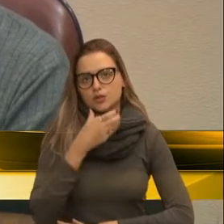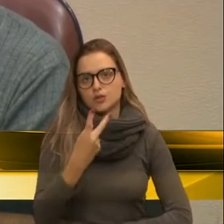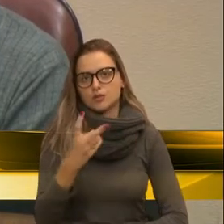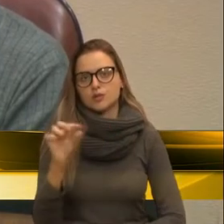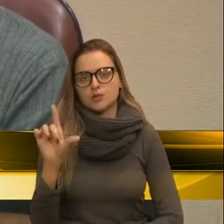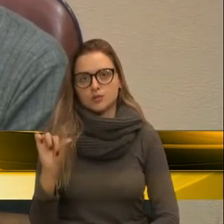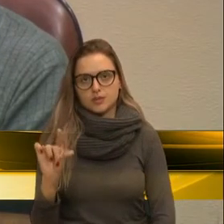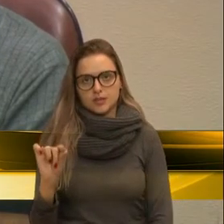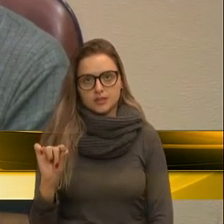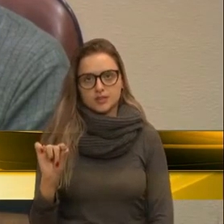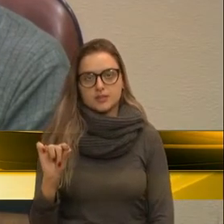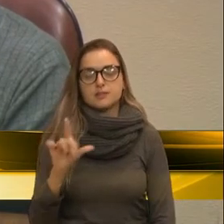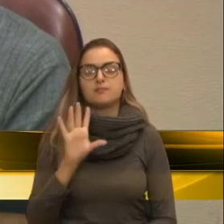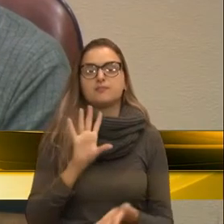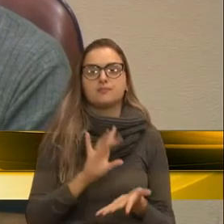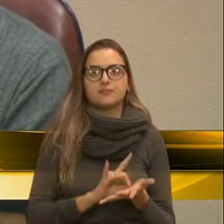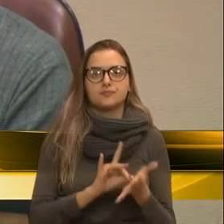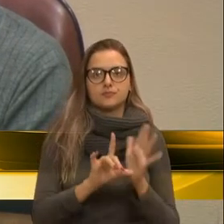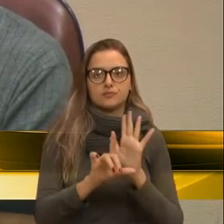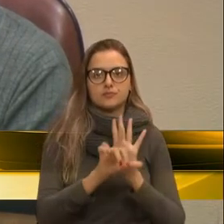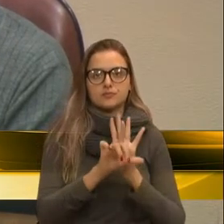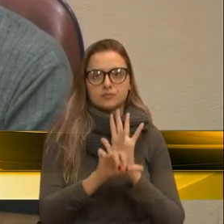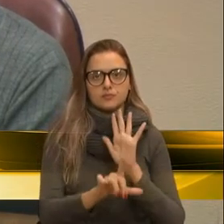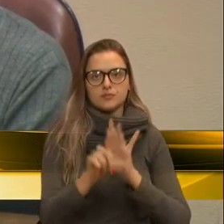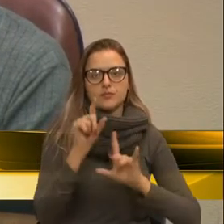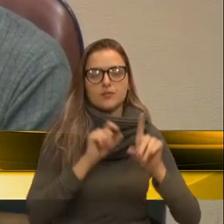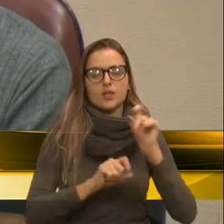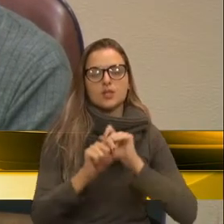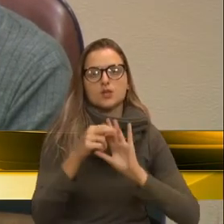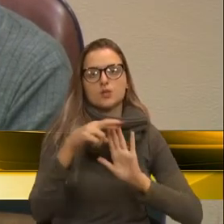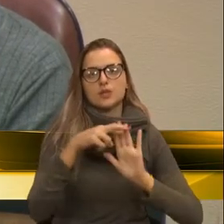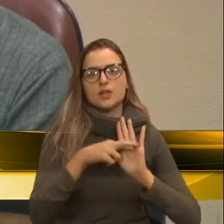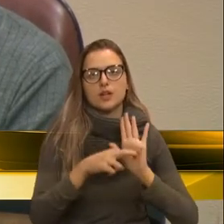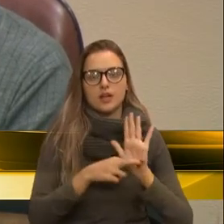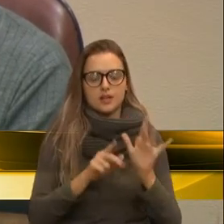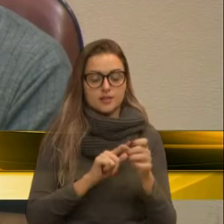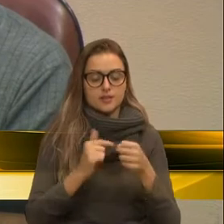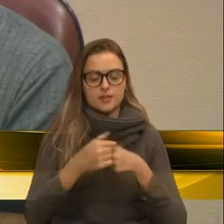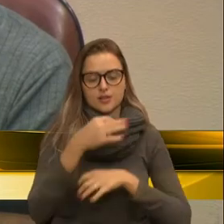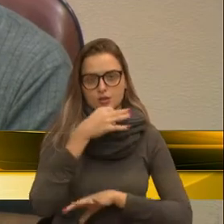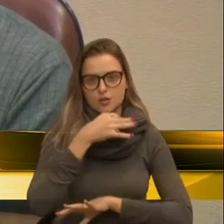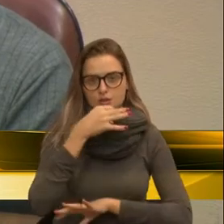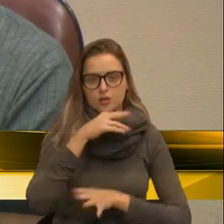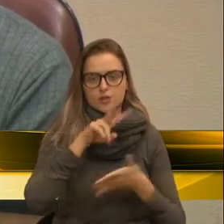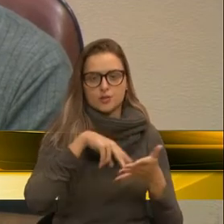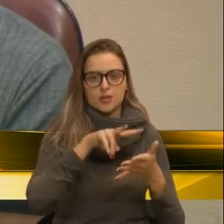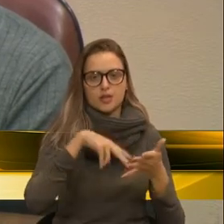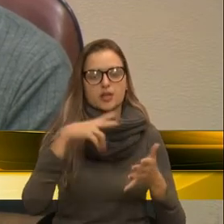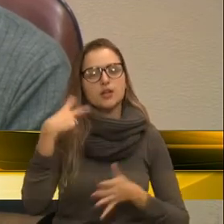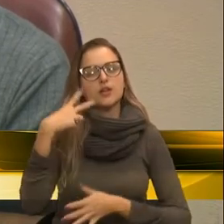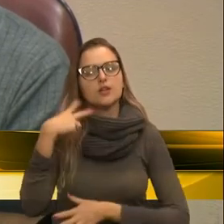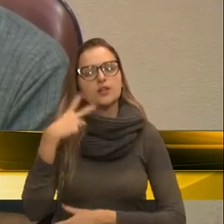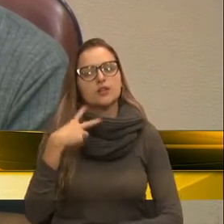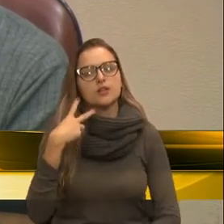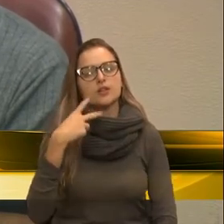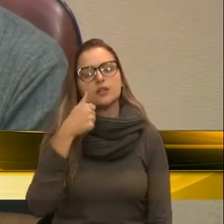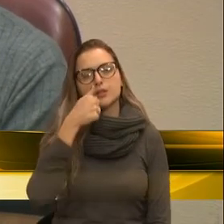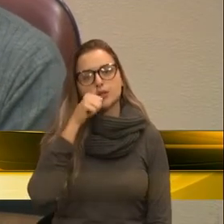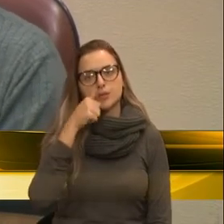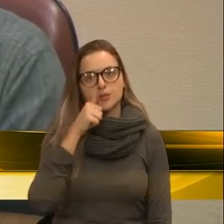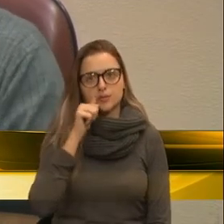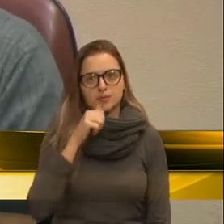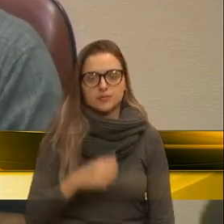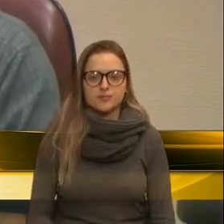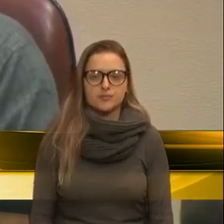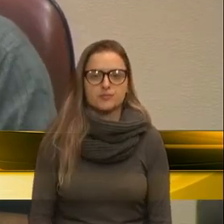2010, que consolida a legislação relativa ao Código de Posturas do município. Relatoria a cargo da vereadora Paula